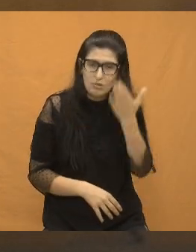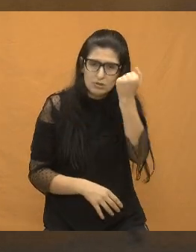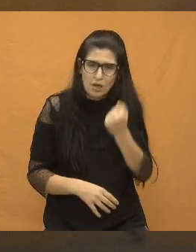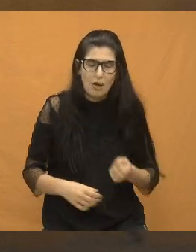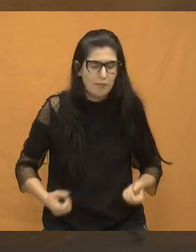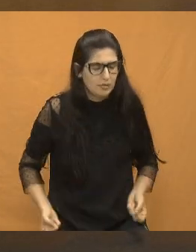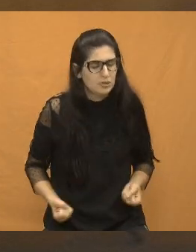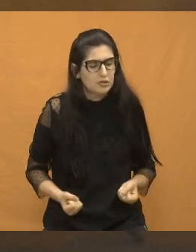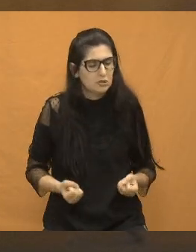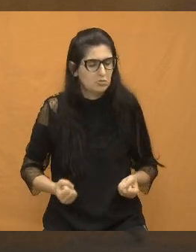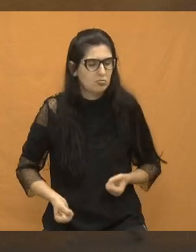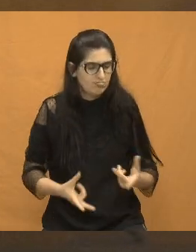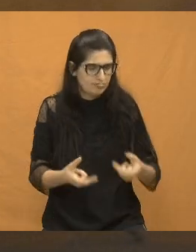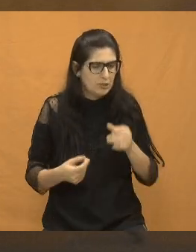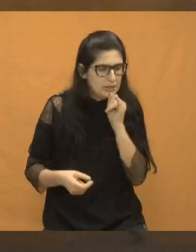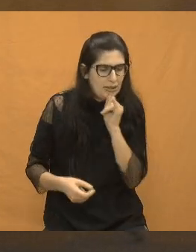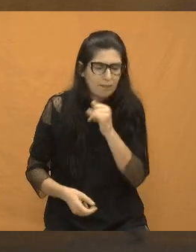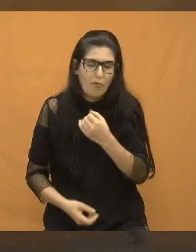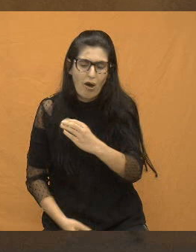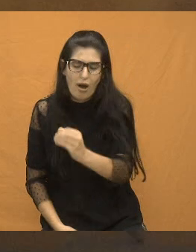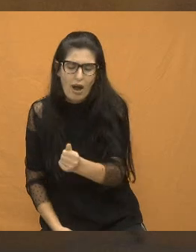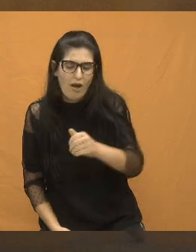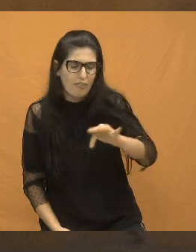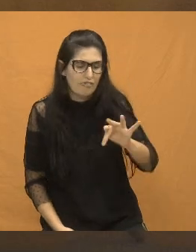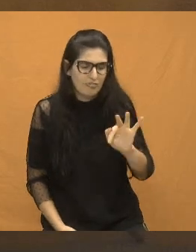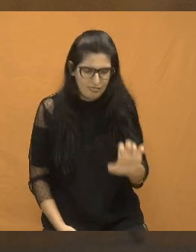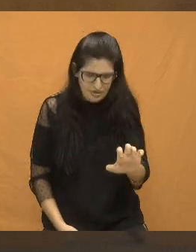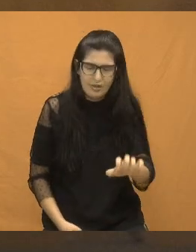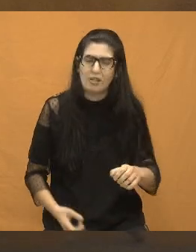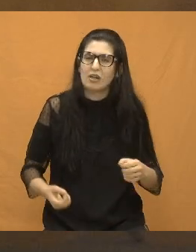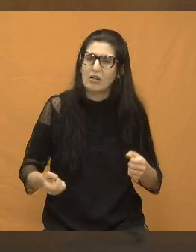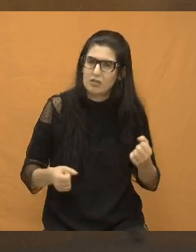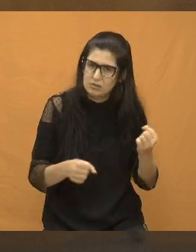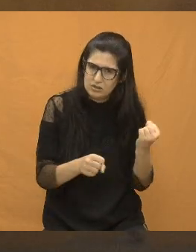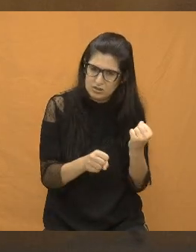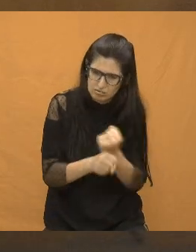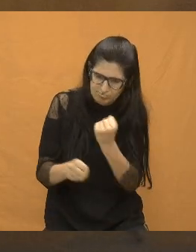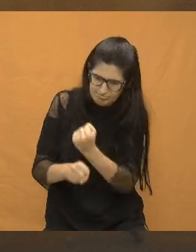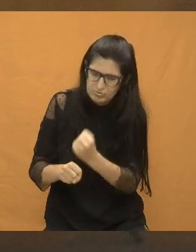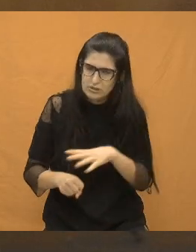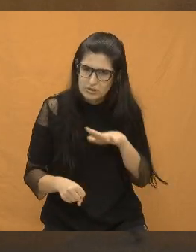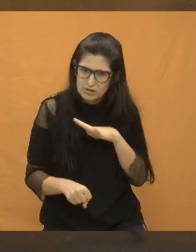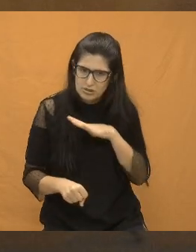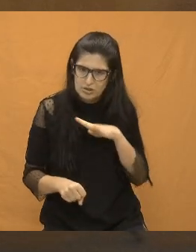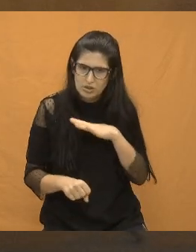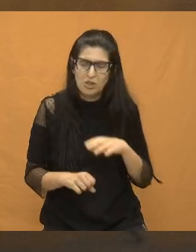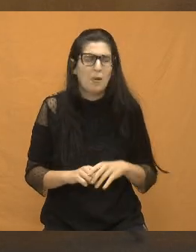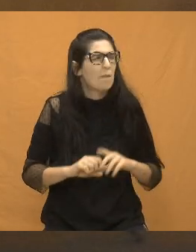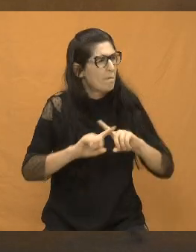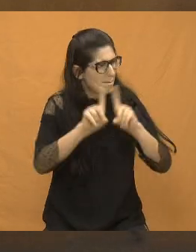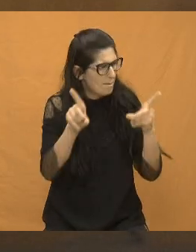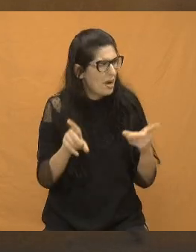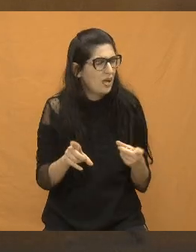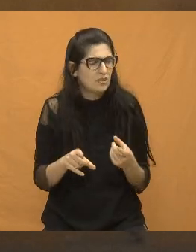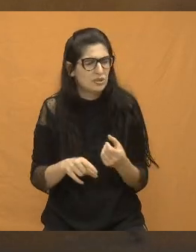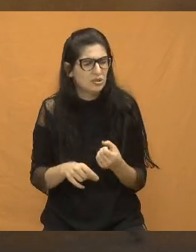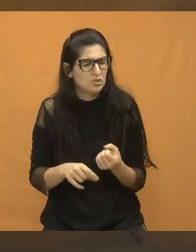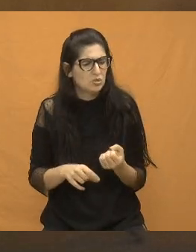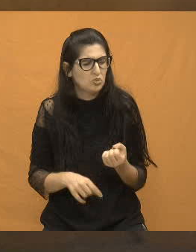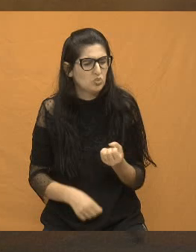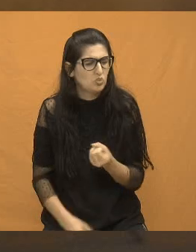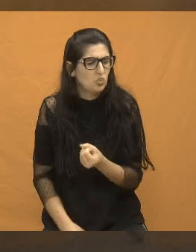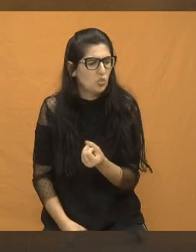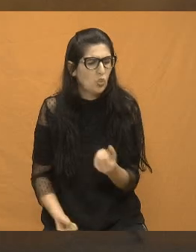fazendo, aquele do CAF. Esses 260 milhões está incluído aqui? A previsão